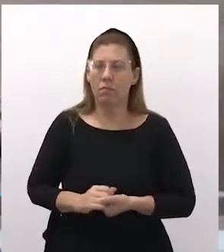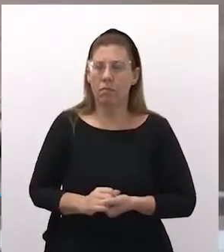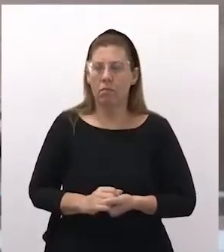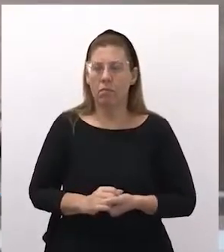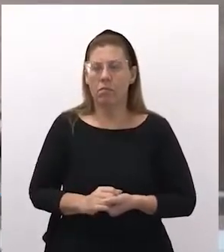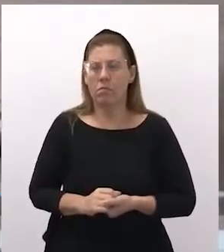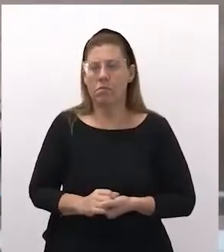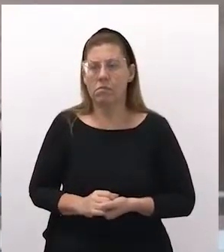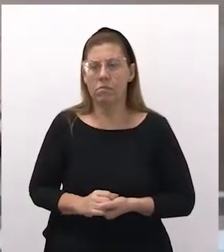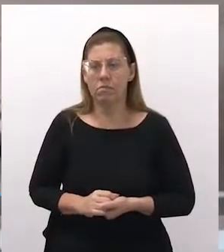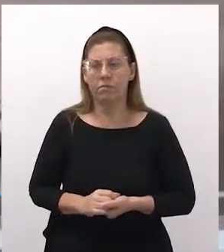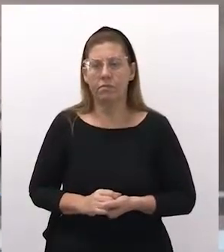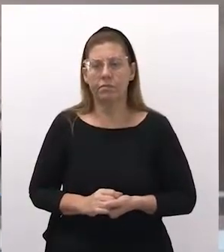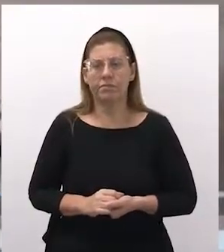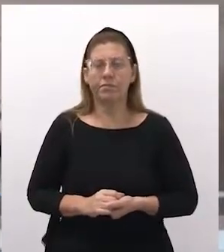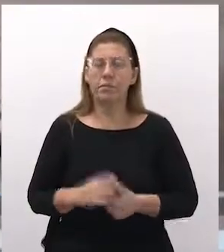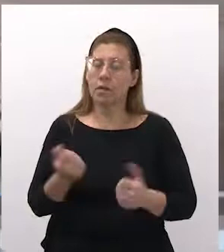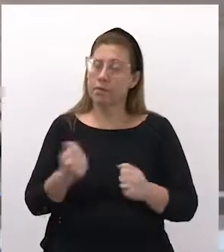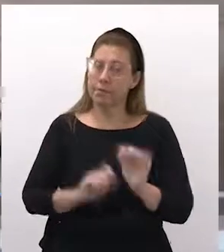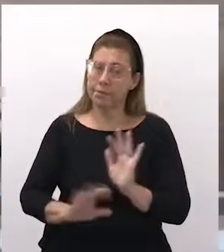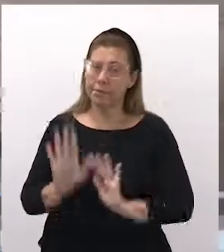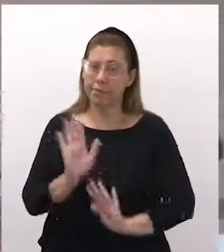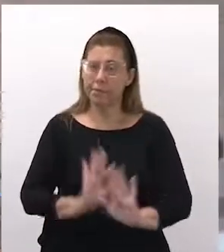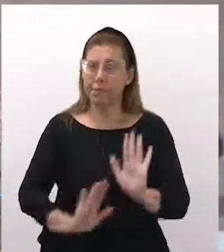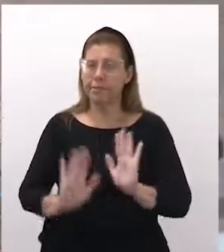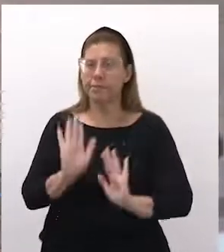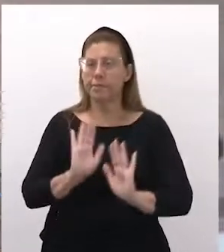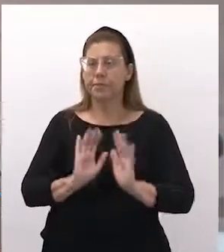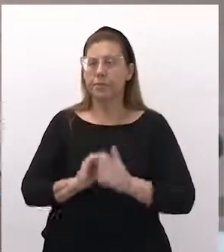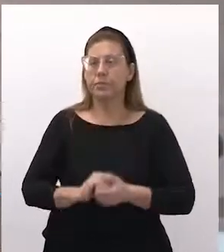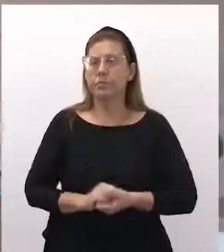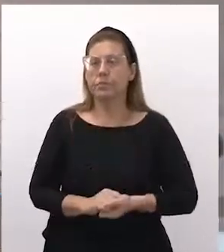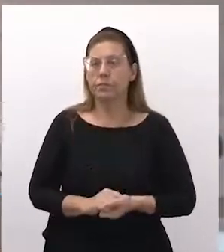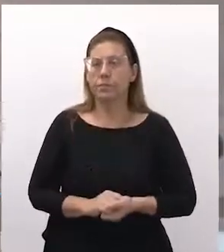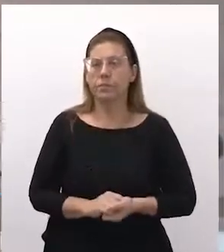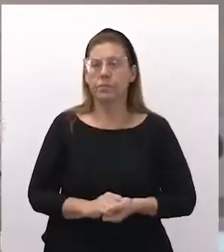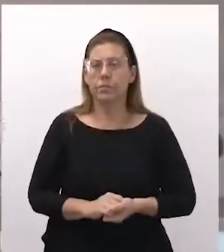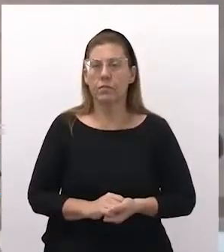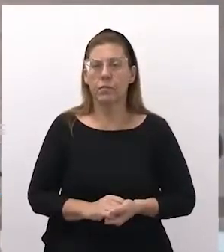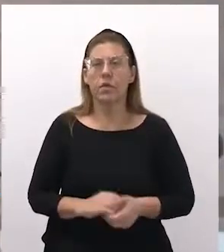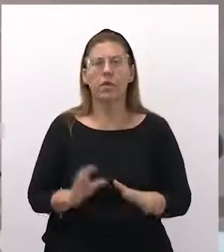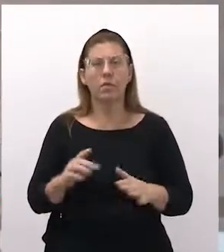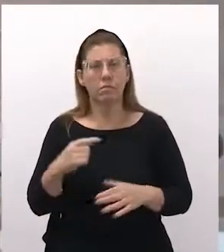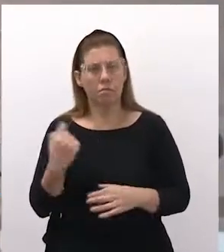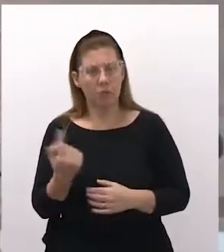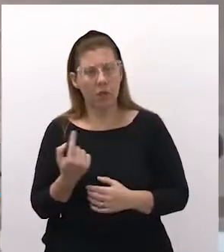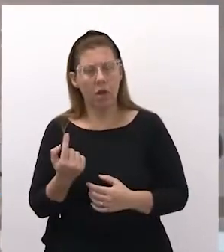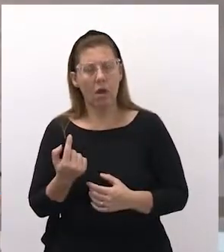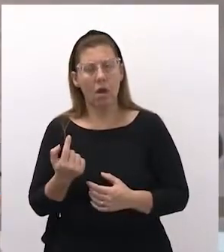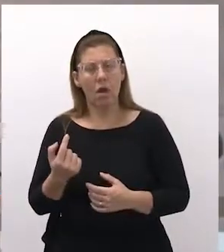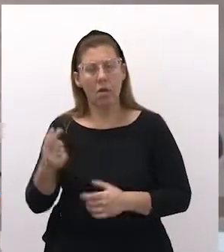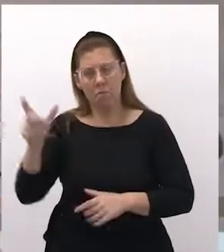isso, tem que ter esse cuidado. Bom, mesmo para aqueles